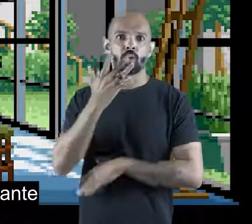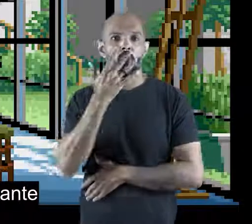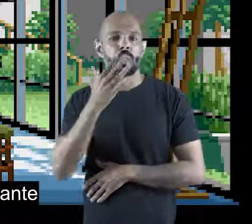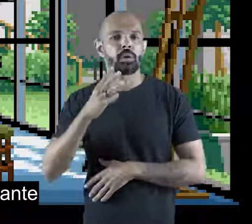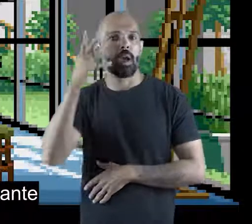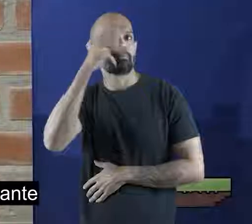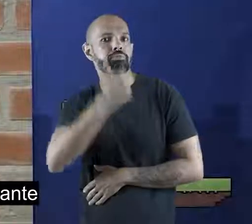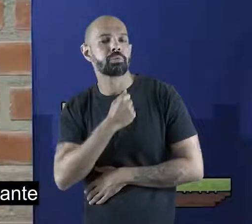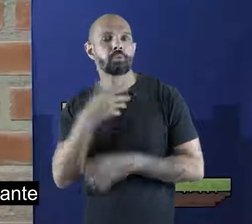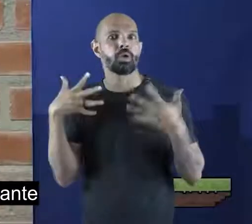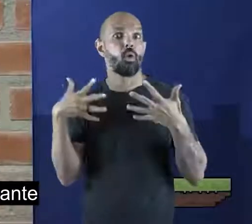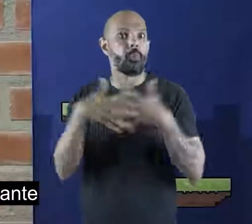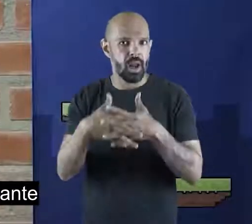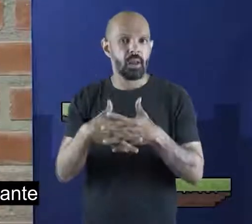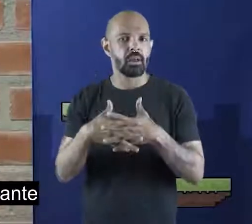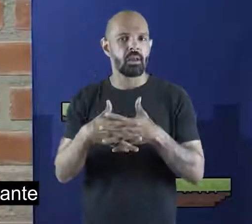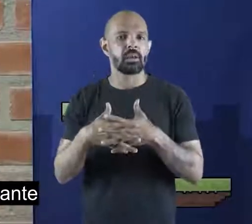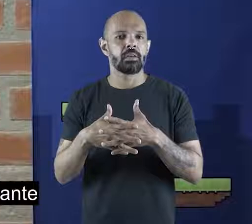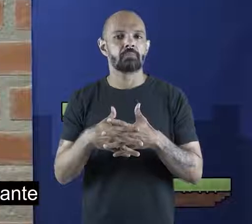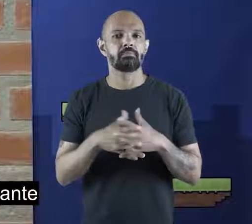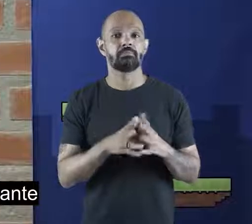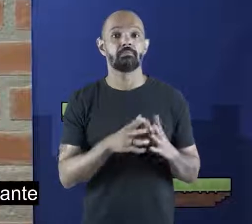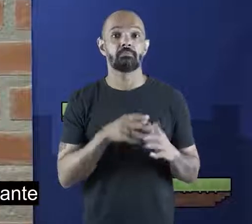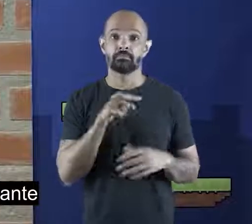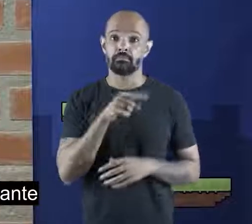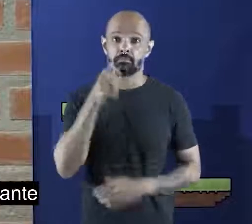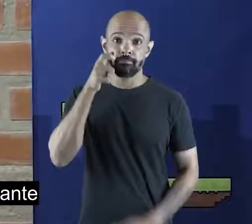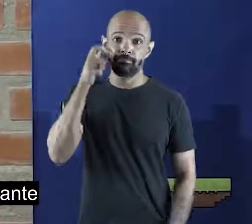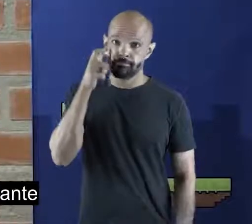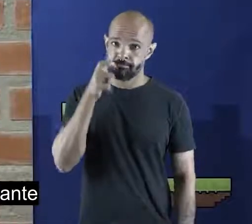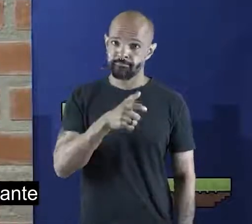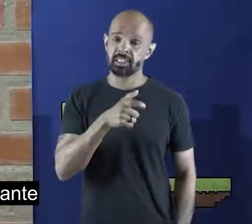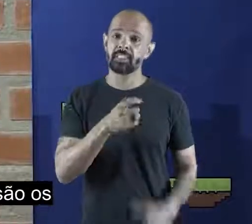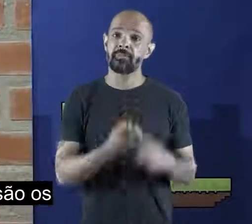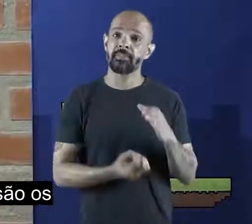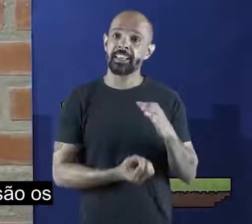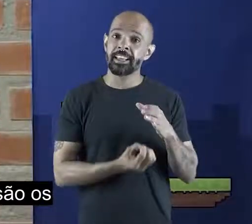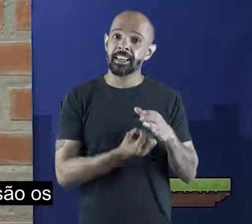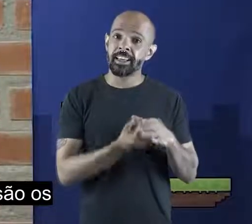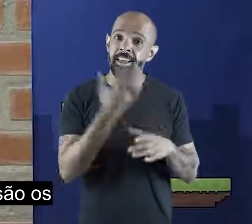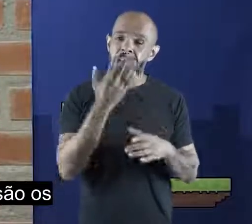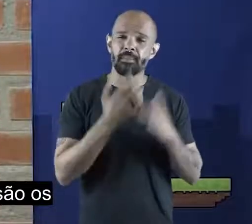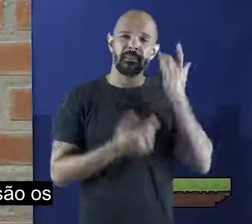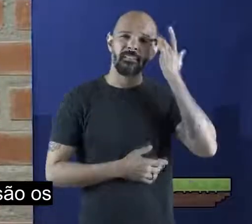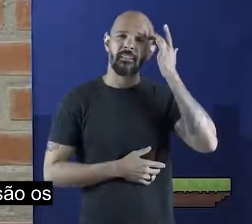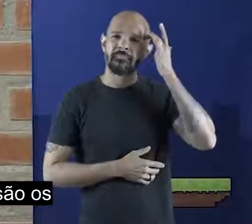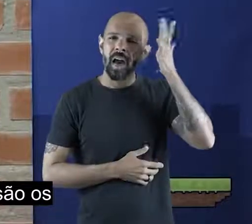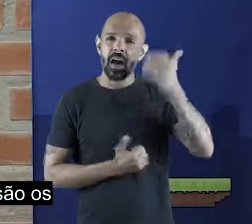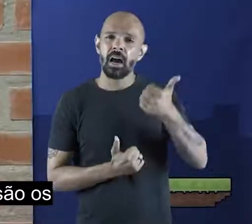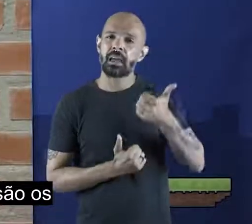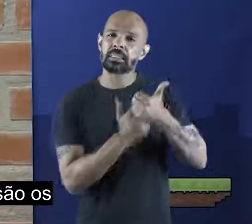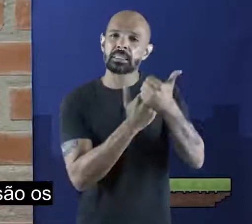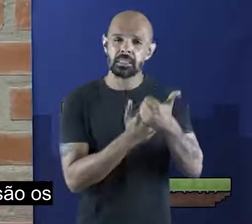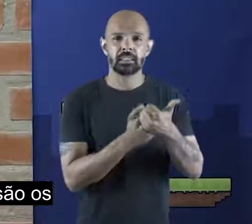coloridas, mais bonitas, mais complexas. E uma coisa muito interessante que foi criado para